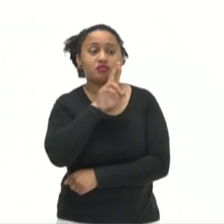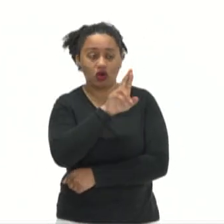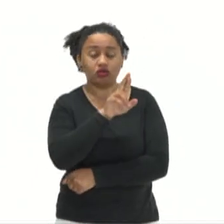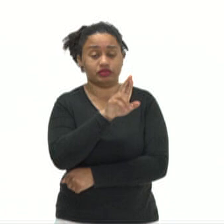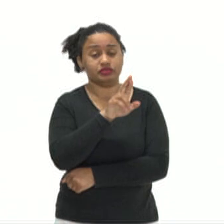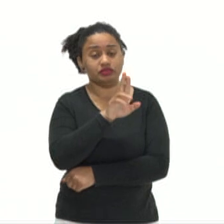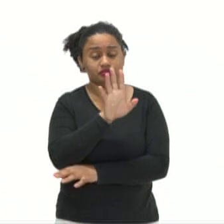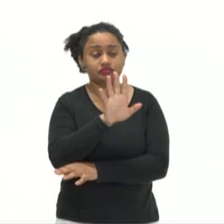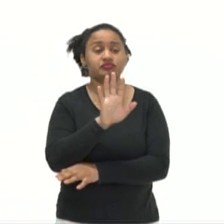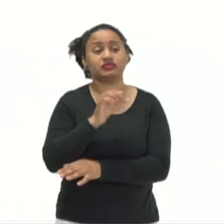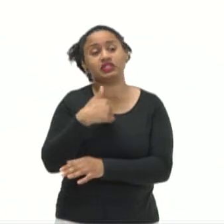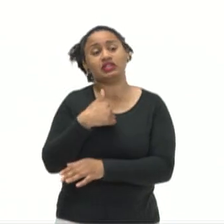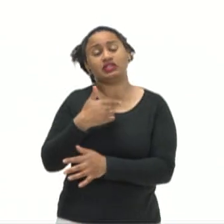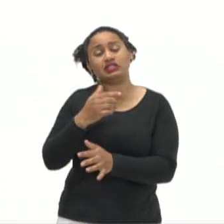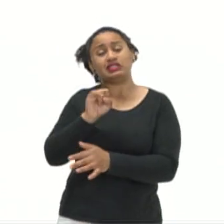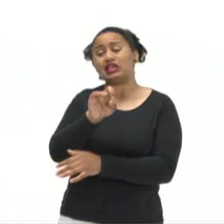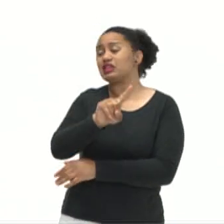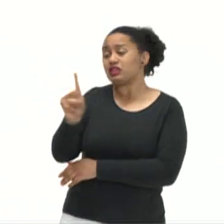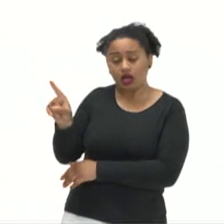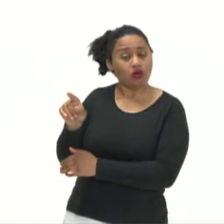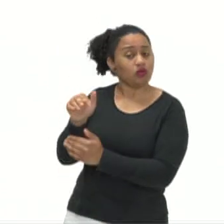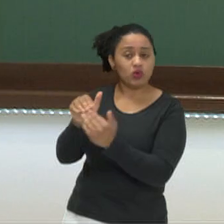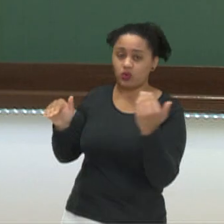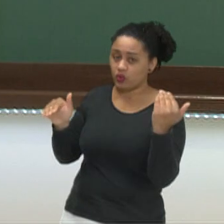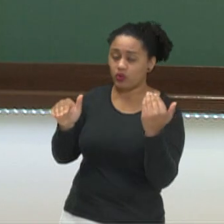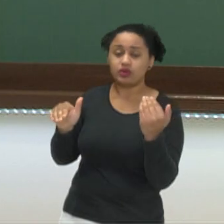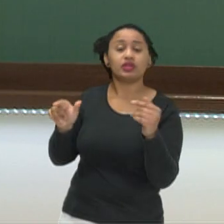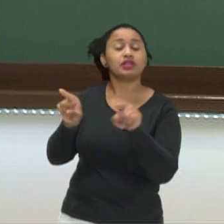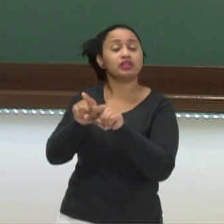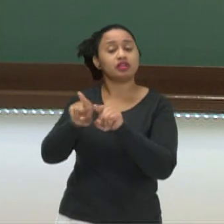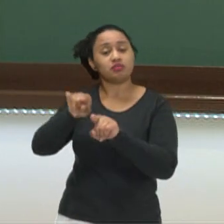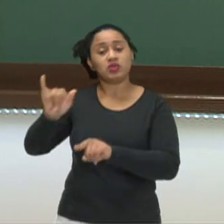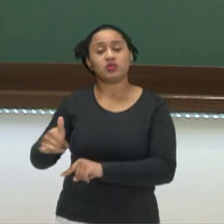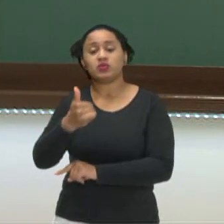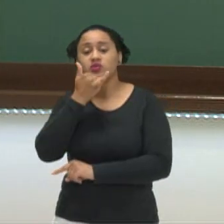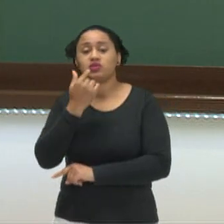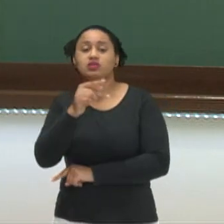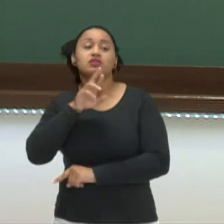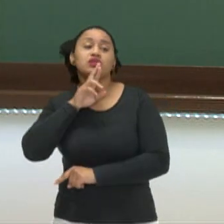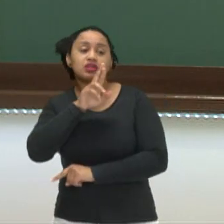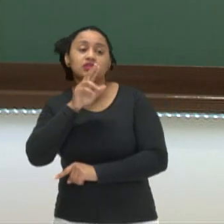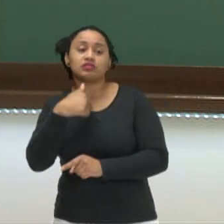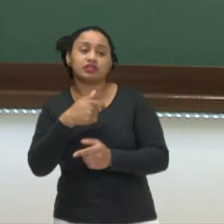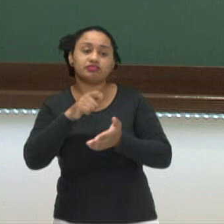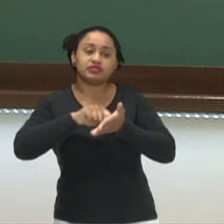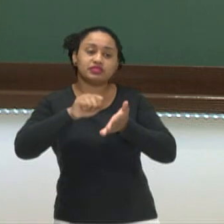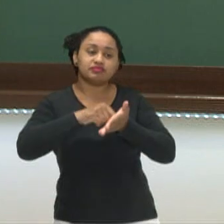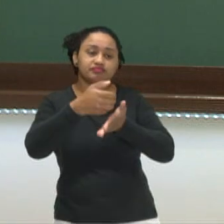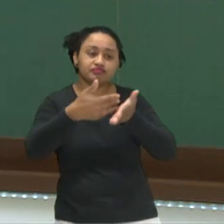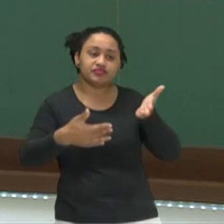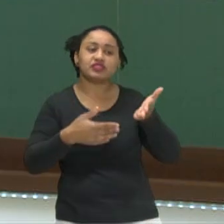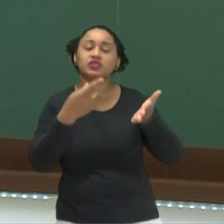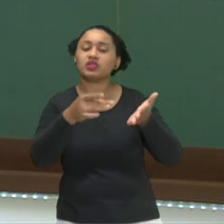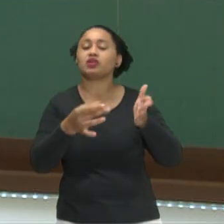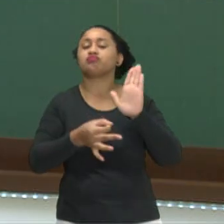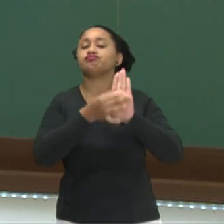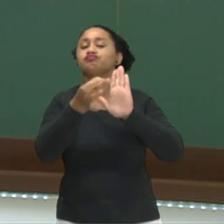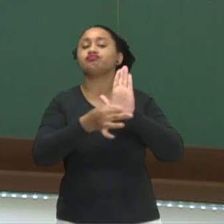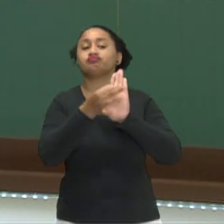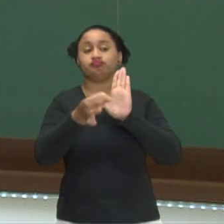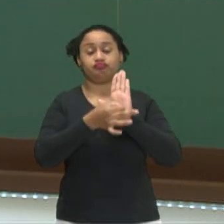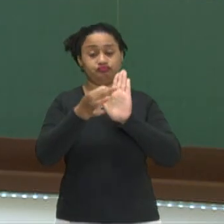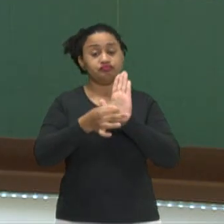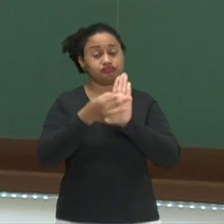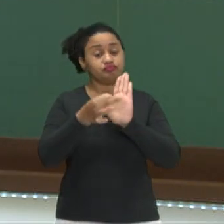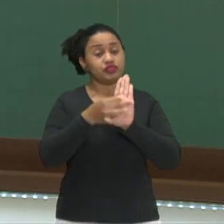o porquê que você acha. Se não, também vai justificar. Então, exponha os seus